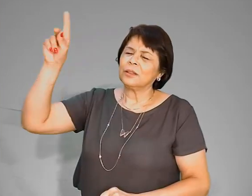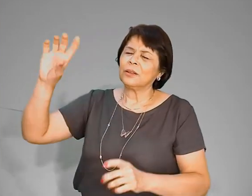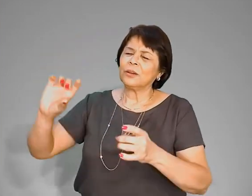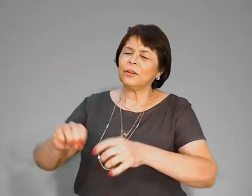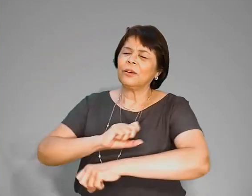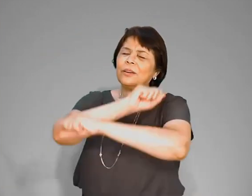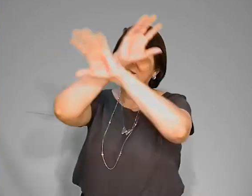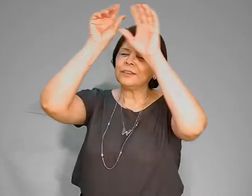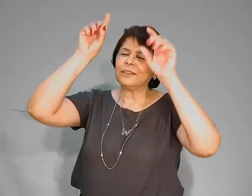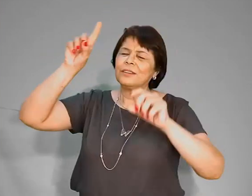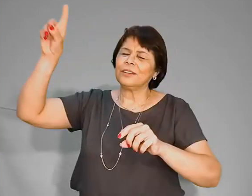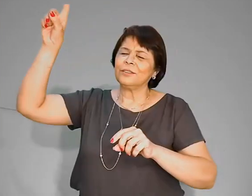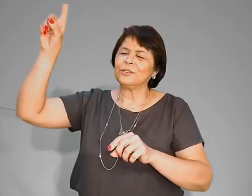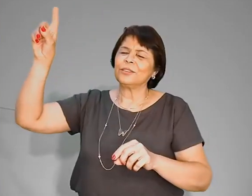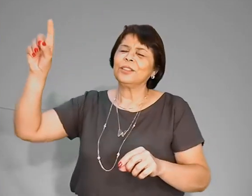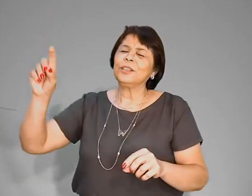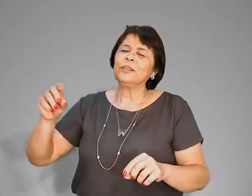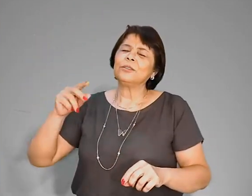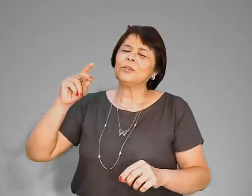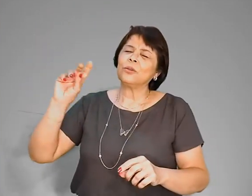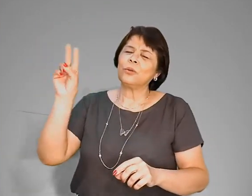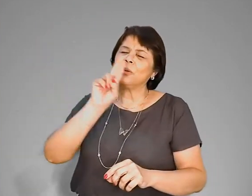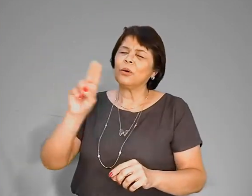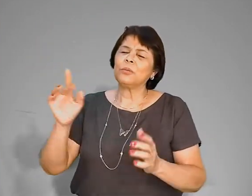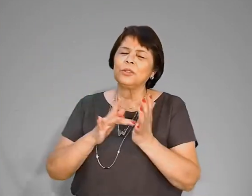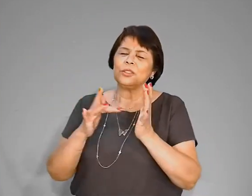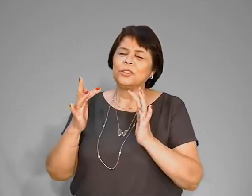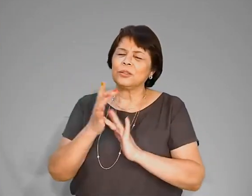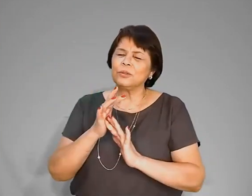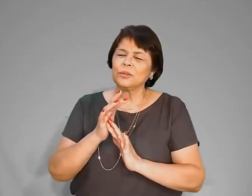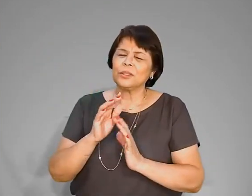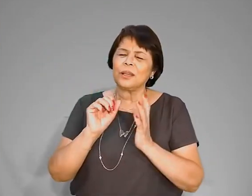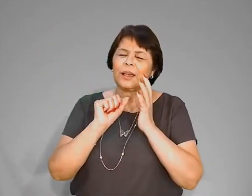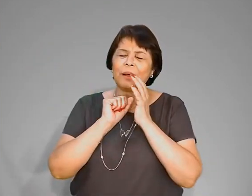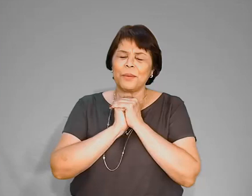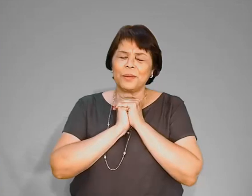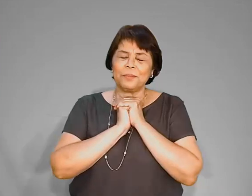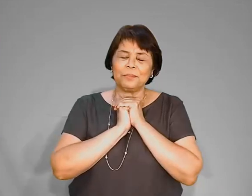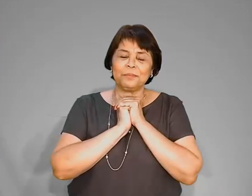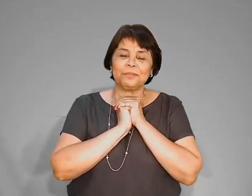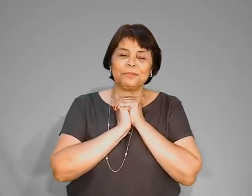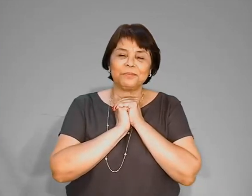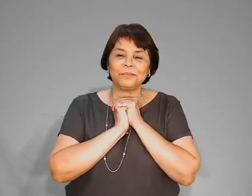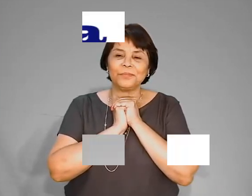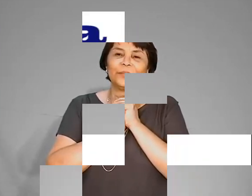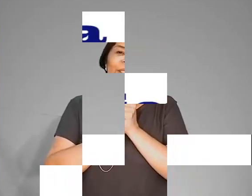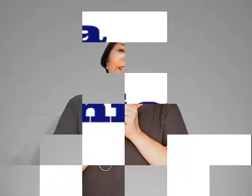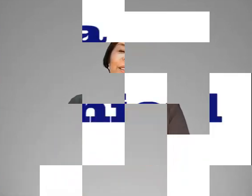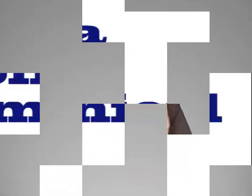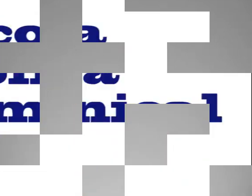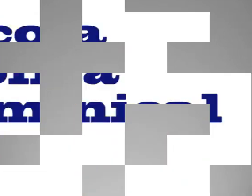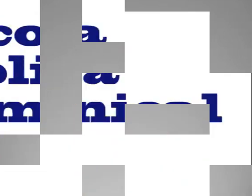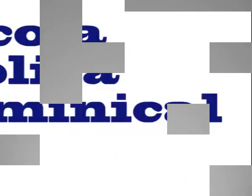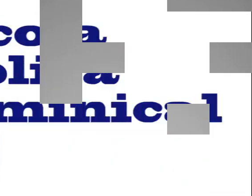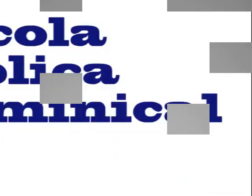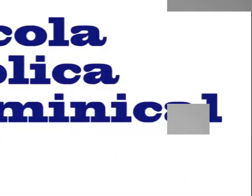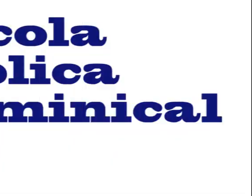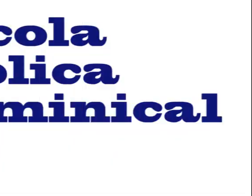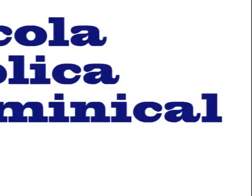de Jesus, o Senhor da igreja, oramos. Amém. Deus abençoe. Domingo que vem a gente volta. Um abraço.